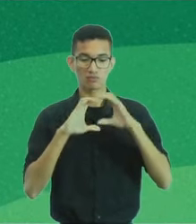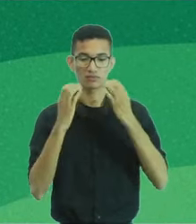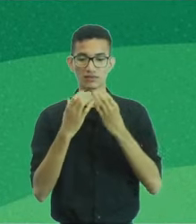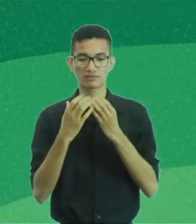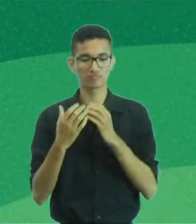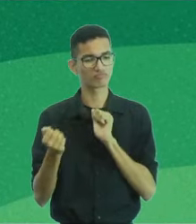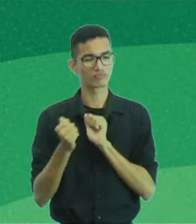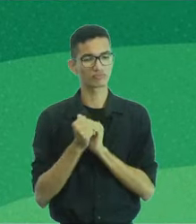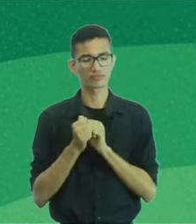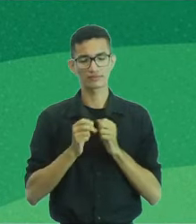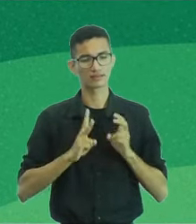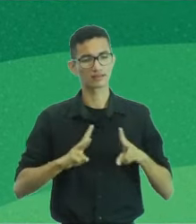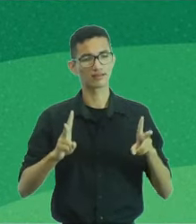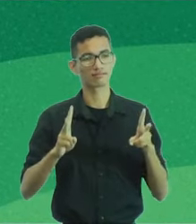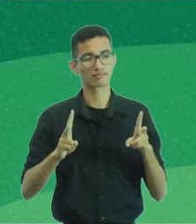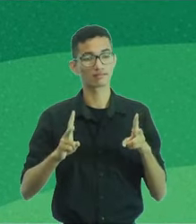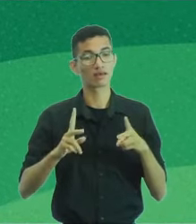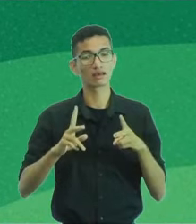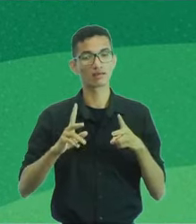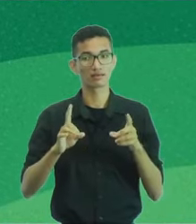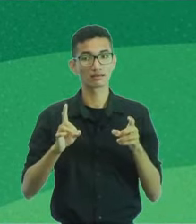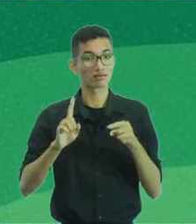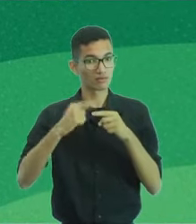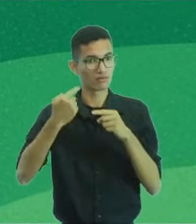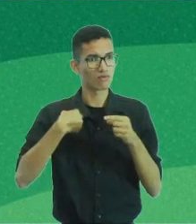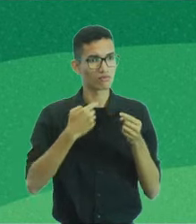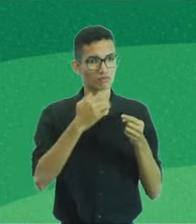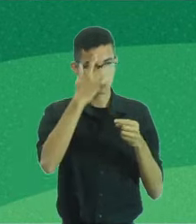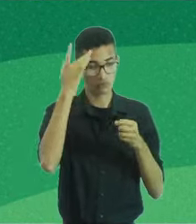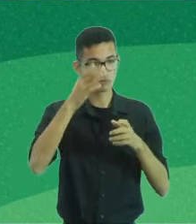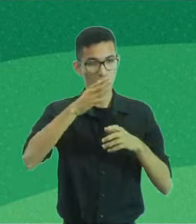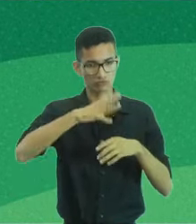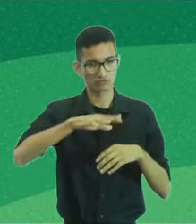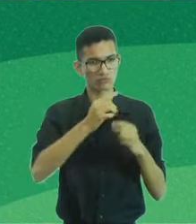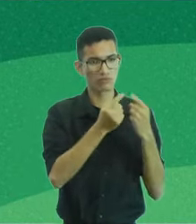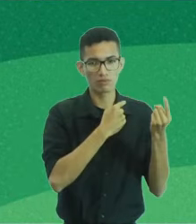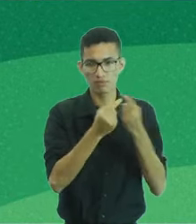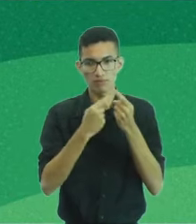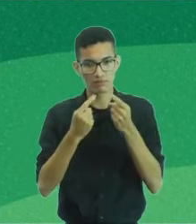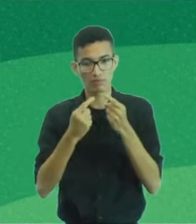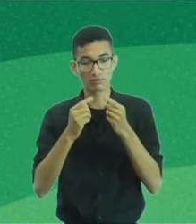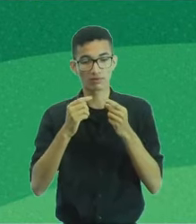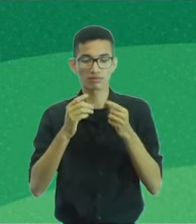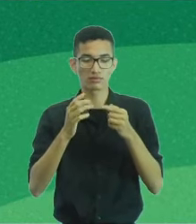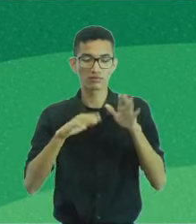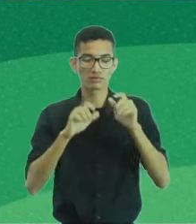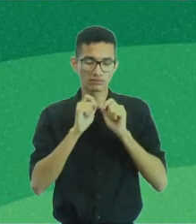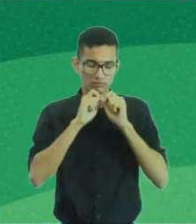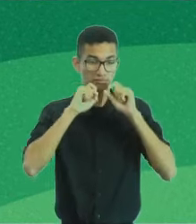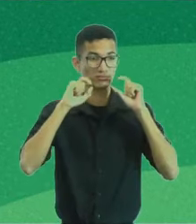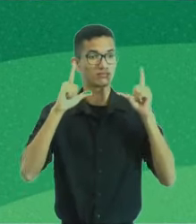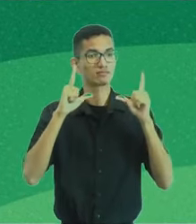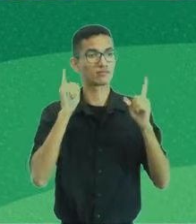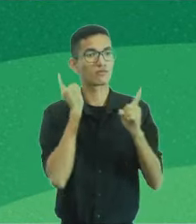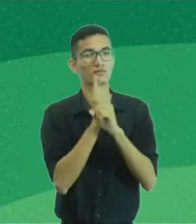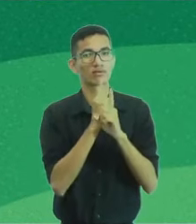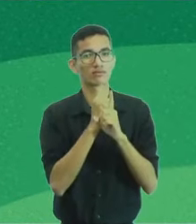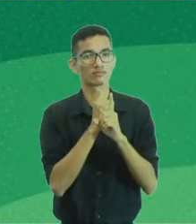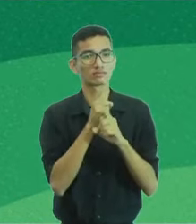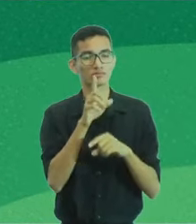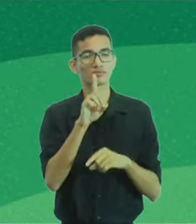e por conversei com todo mundo às vezes quando eu acordava entrava em sei lá